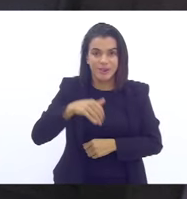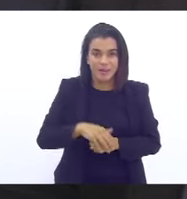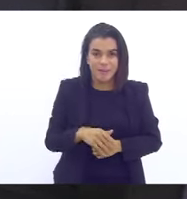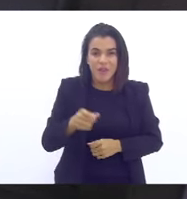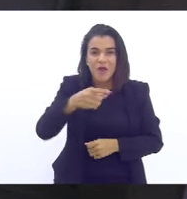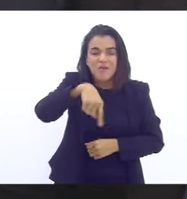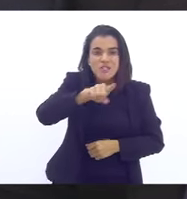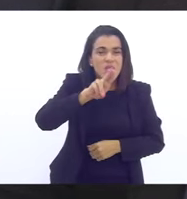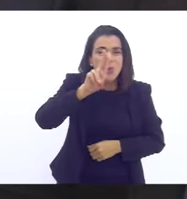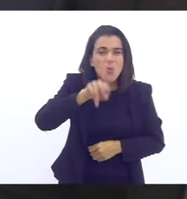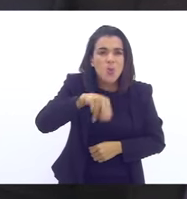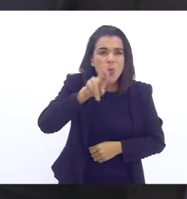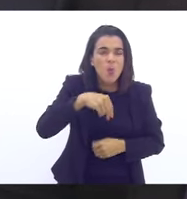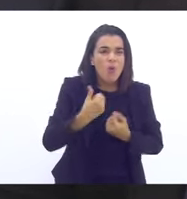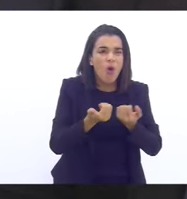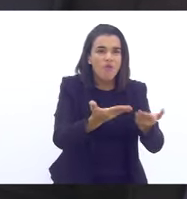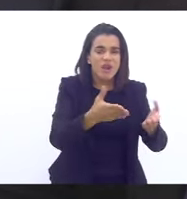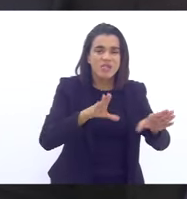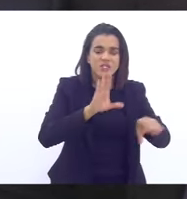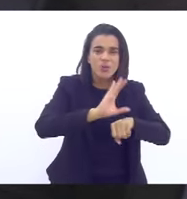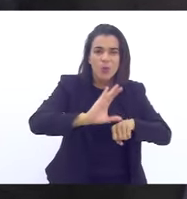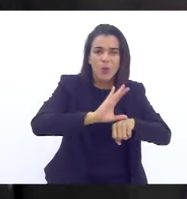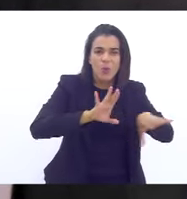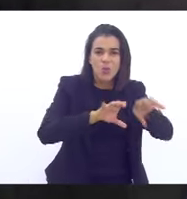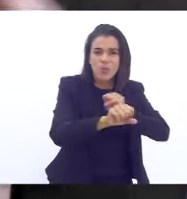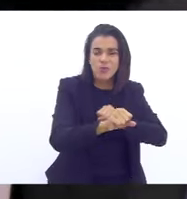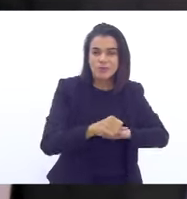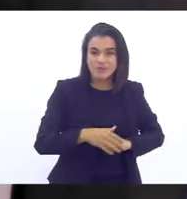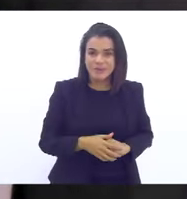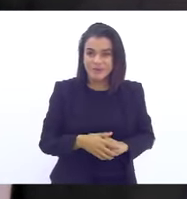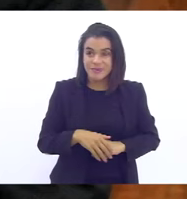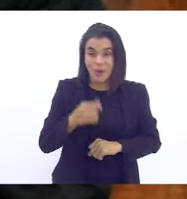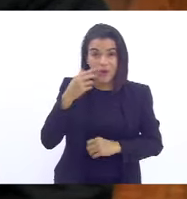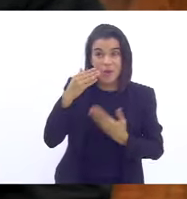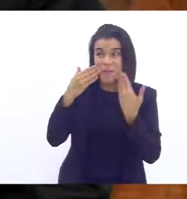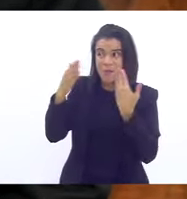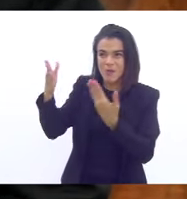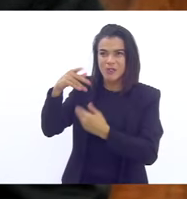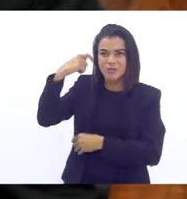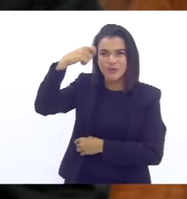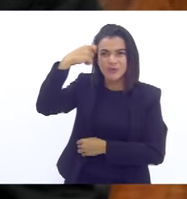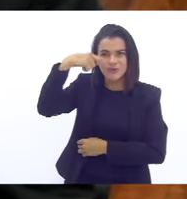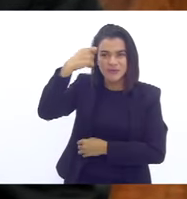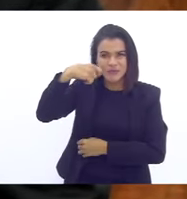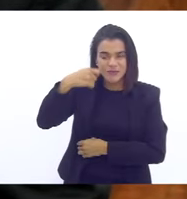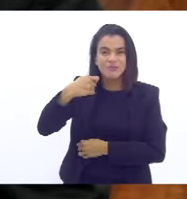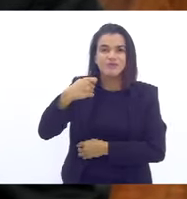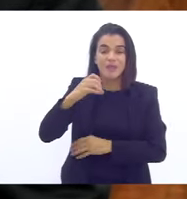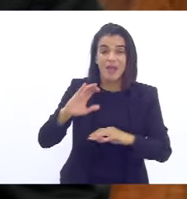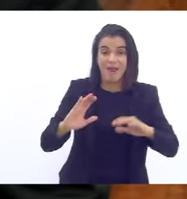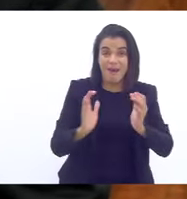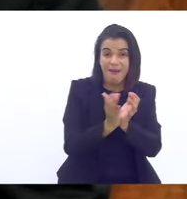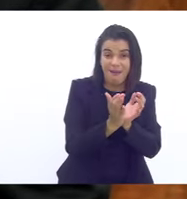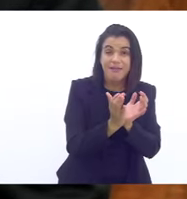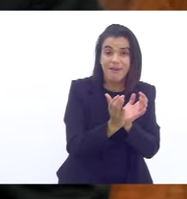não capacitam os funcionários de vocês. O que mostrou ali no vídeo, depois da equipe e os trapalhões da